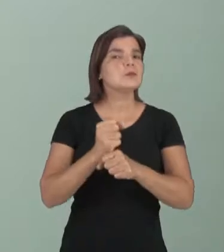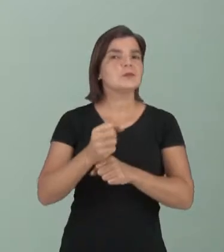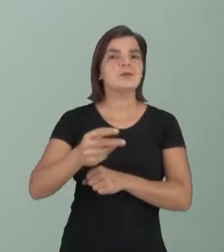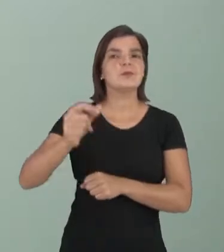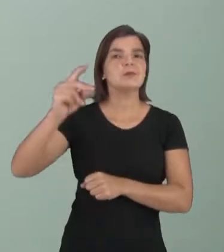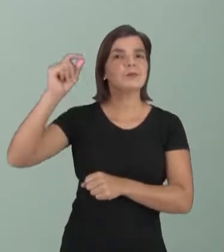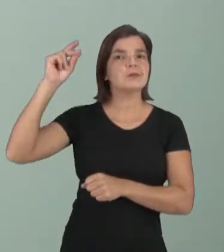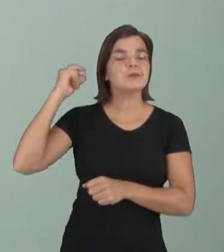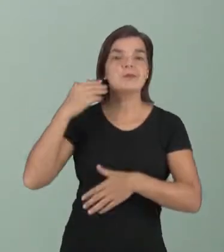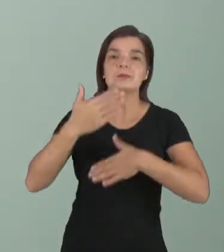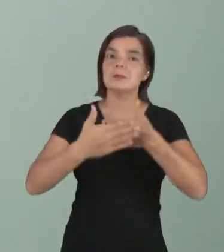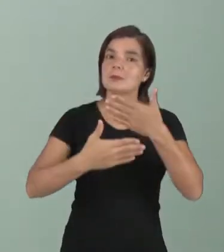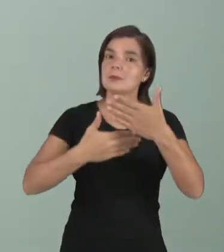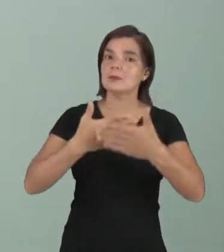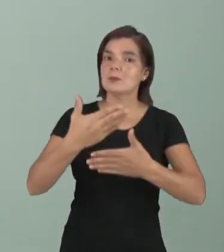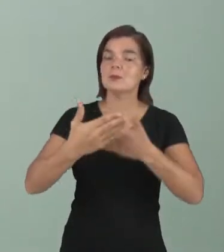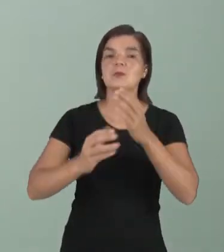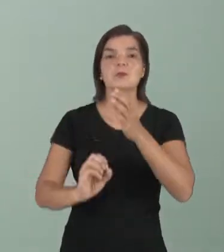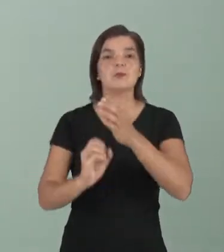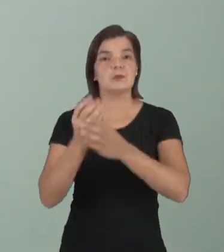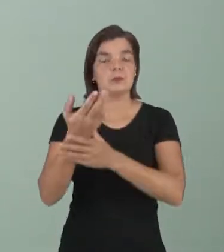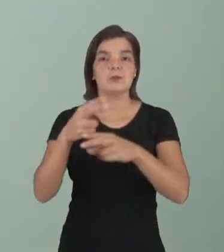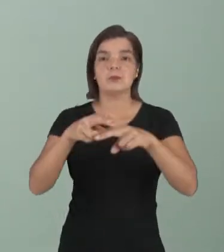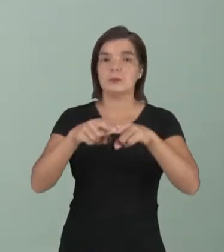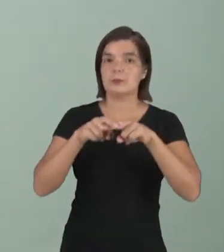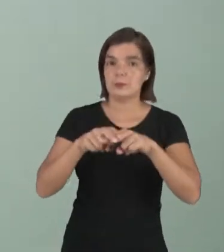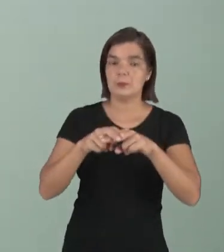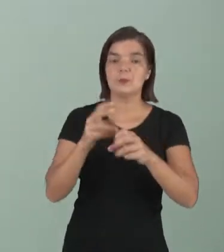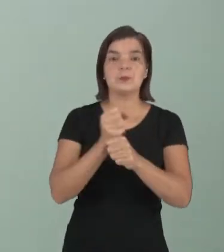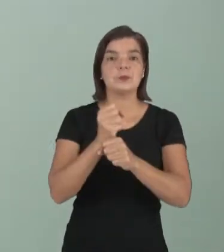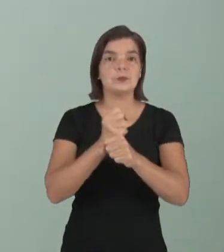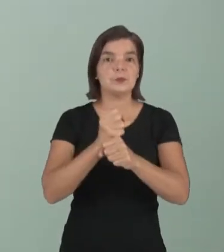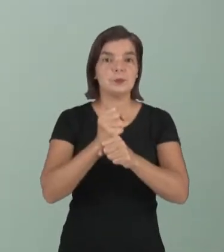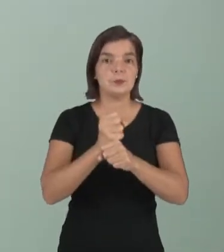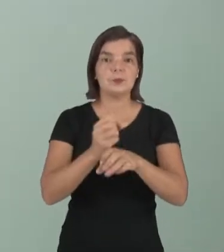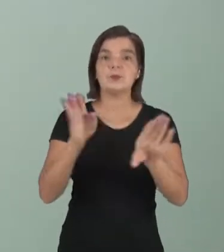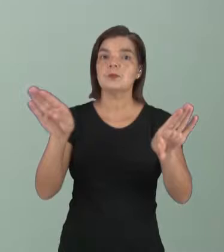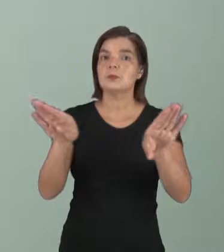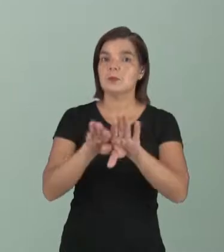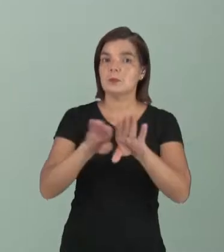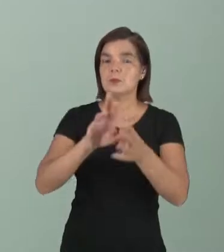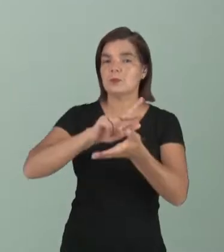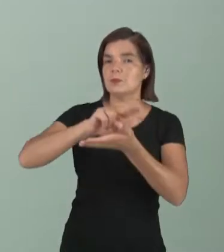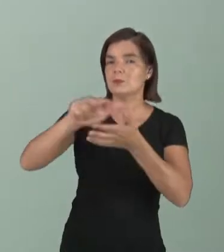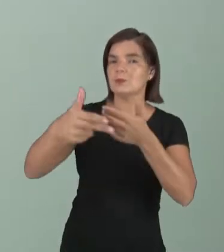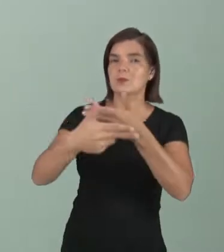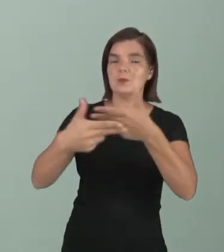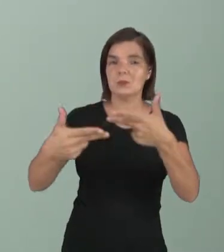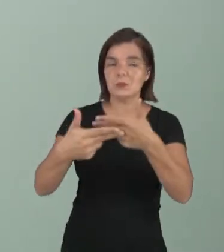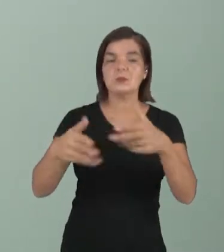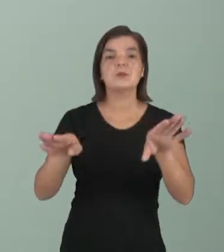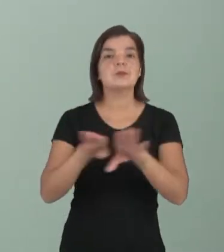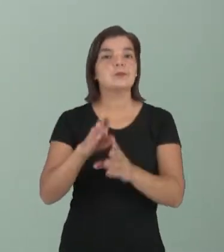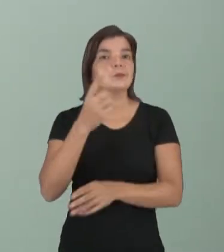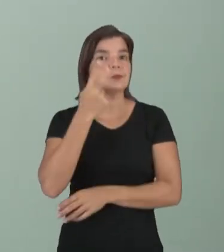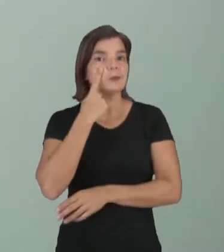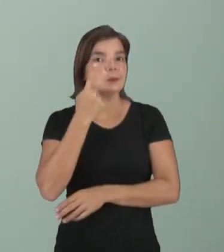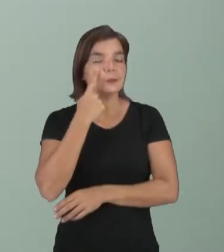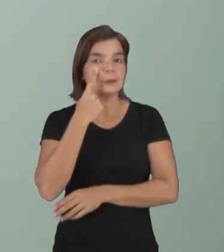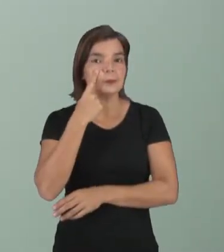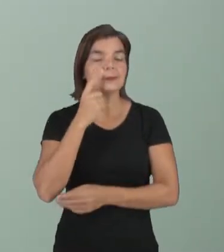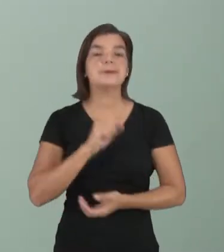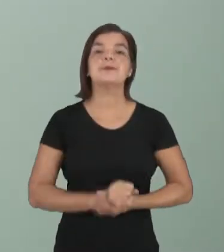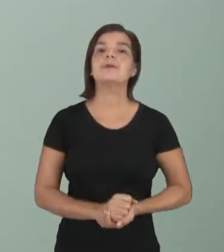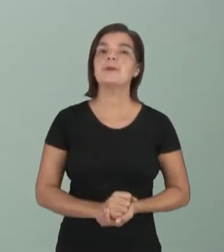muitos anos esse processo ele vem acontecendo, porém nos últimos anos, devido a diversos fatores, como esses que nós acabamos de